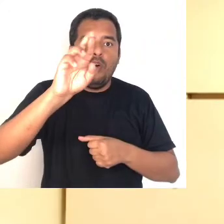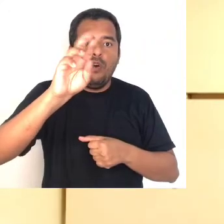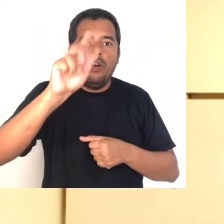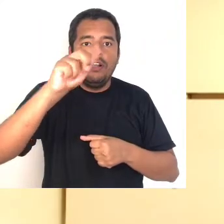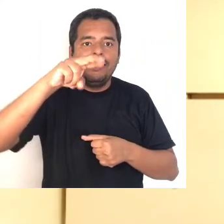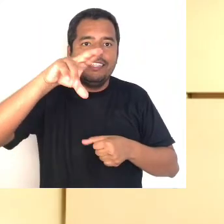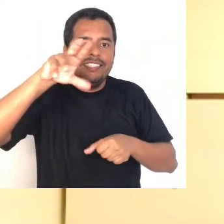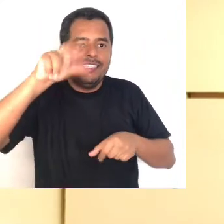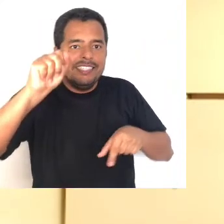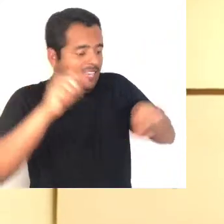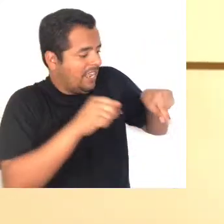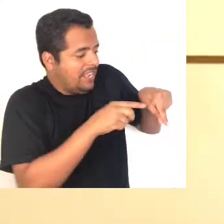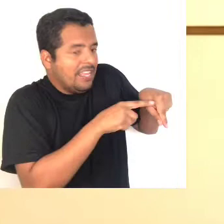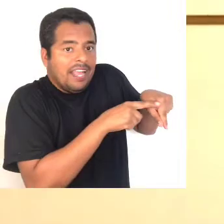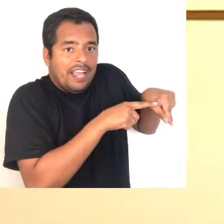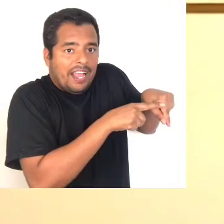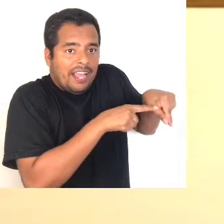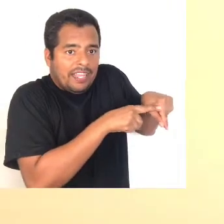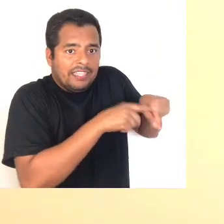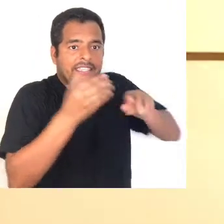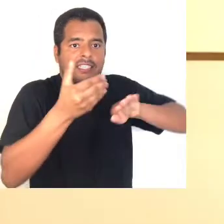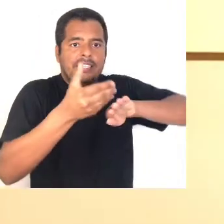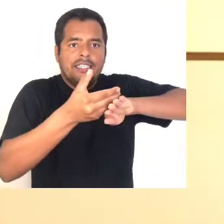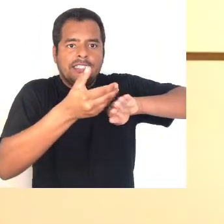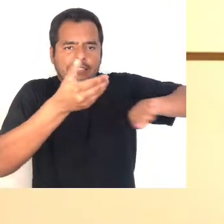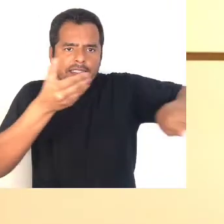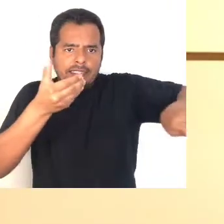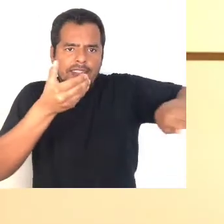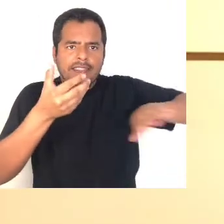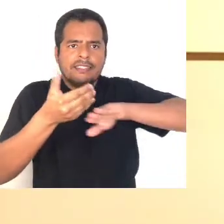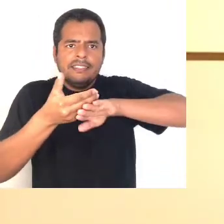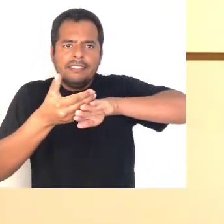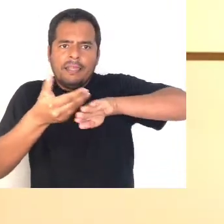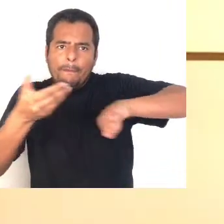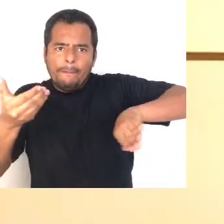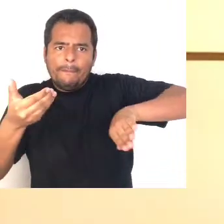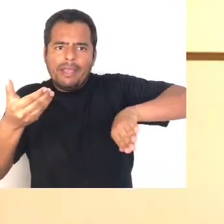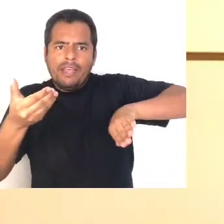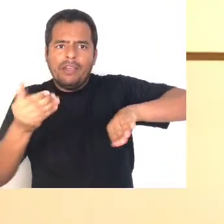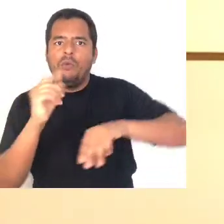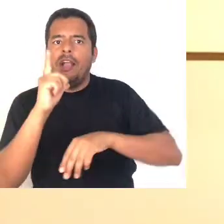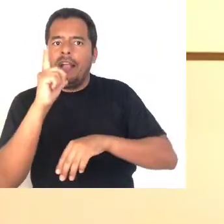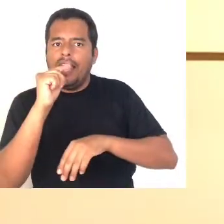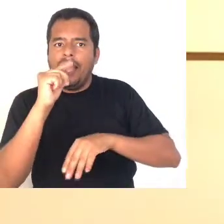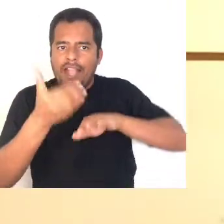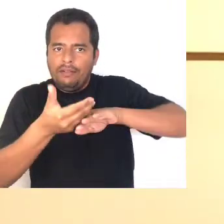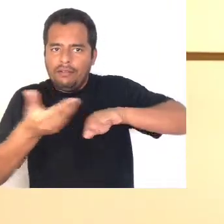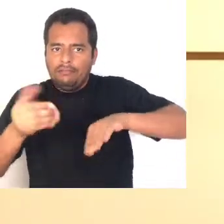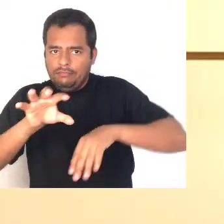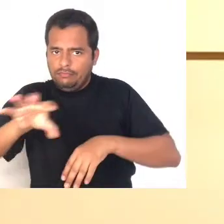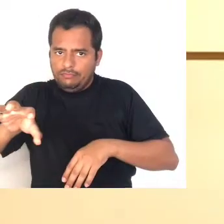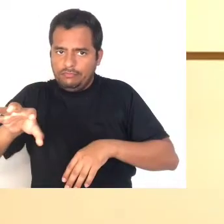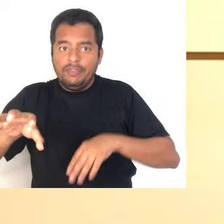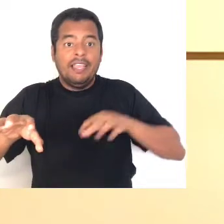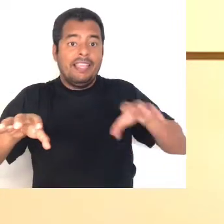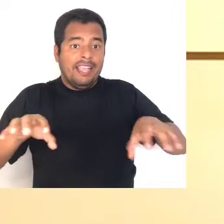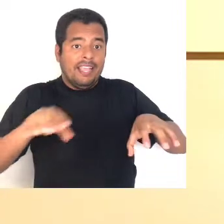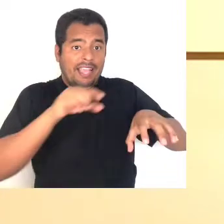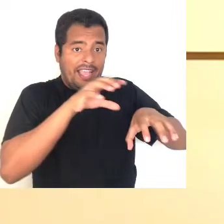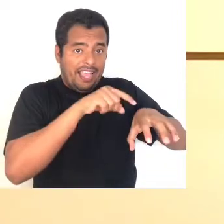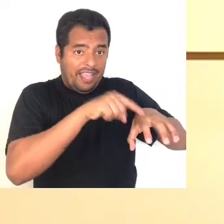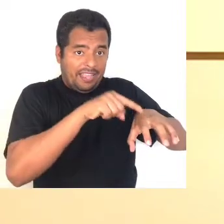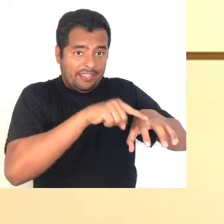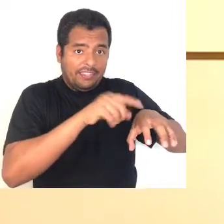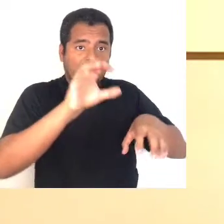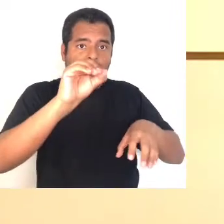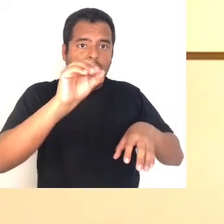fase orgânica, certo? Mas aqui eu separei a fase aquosa. Aí